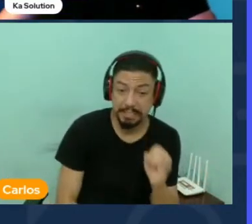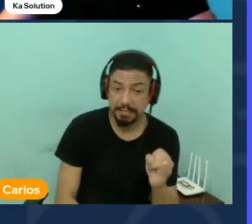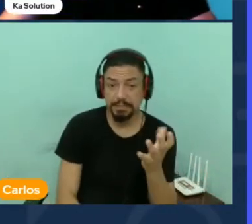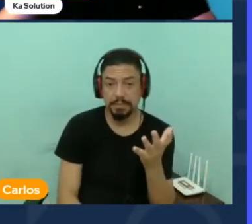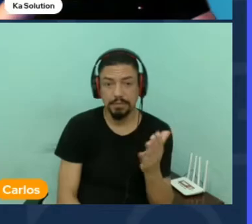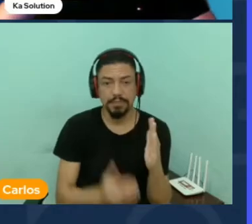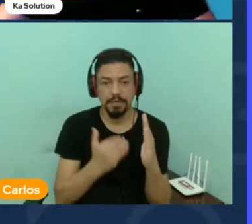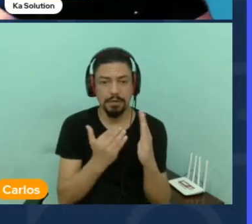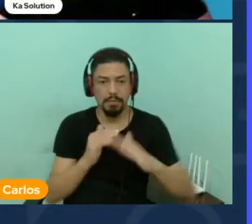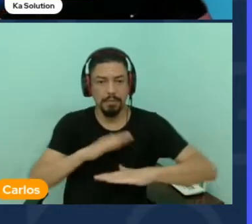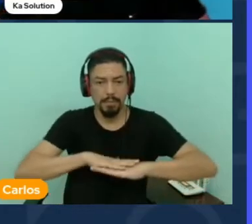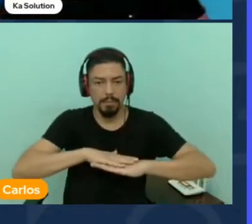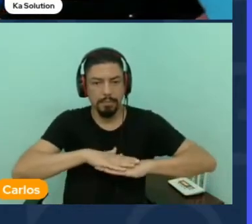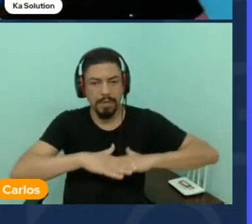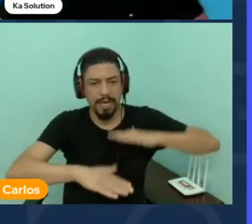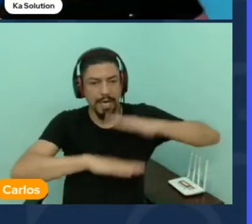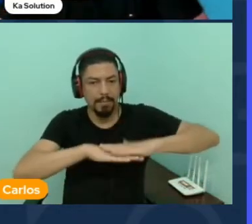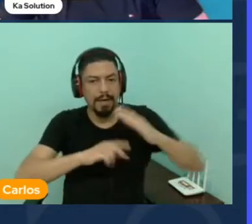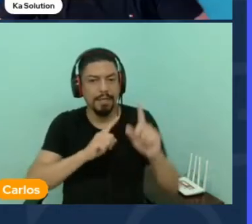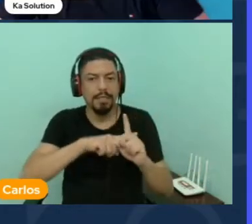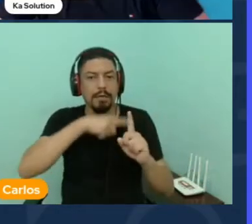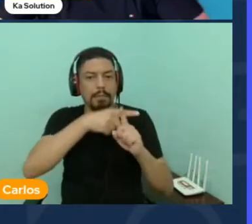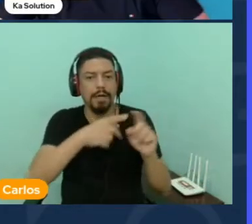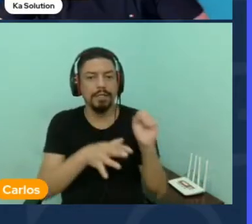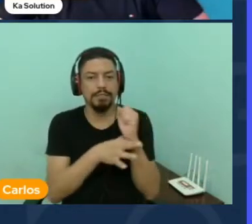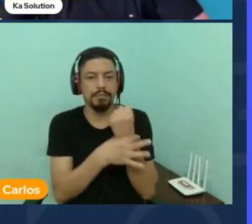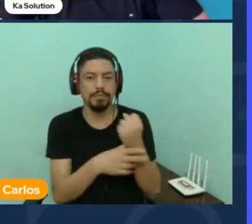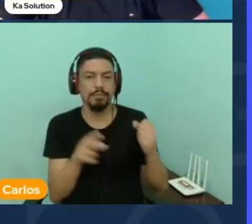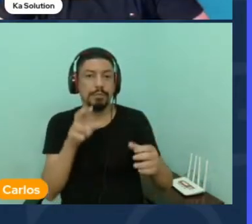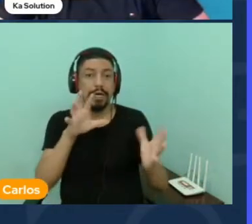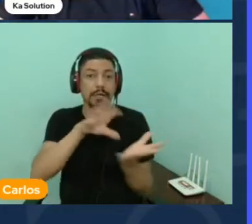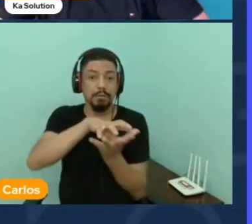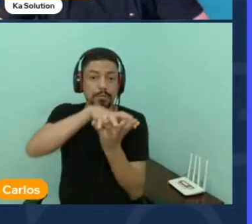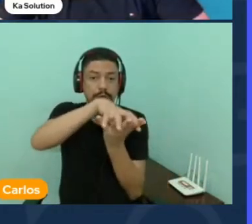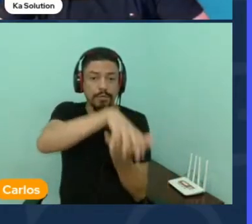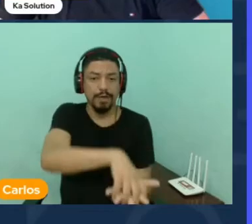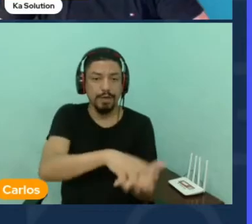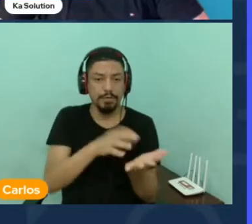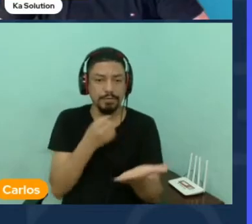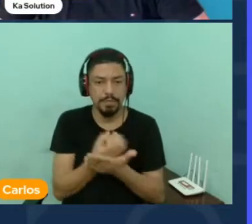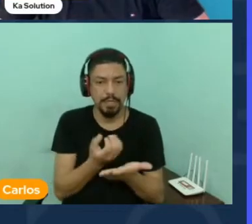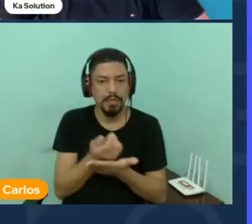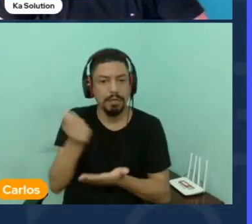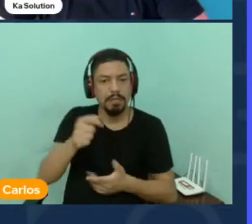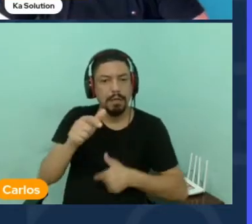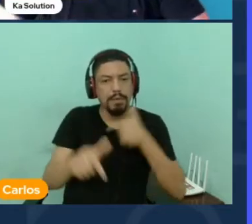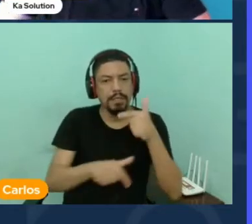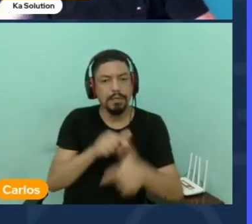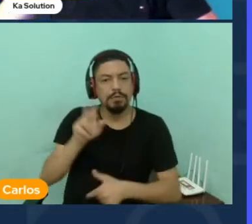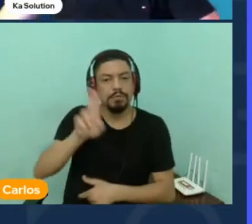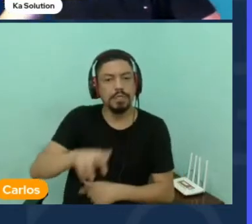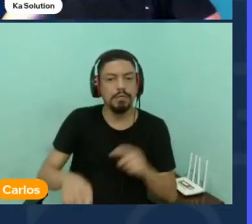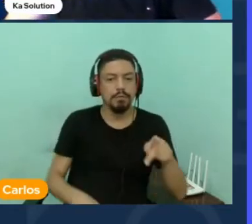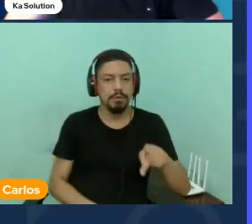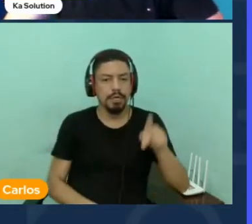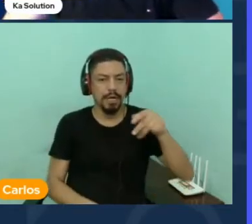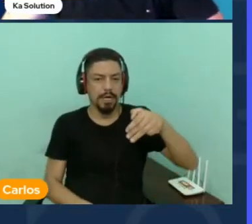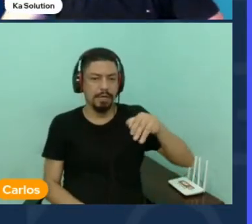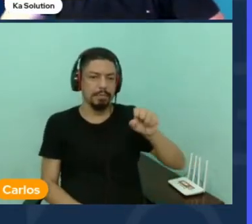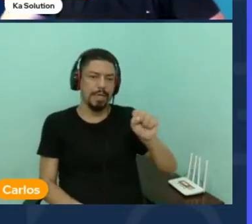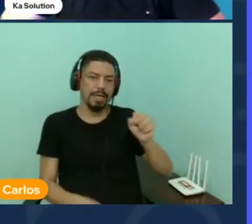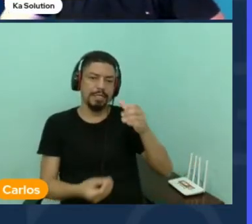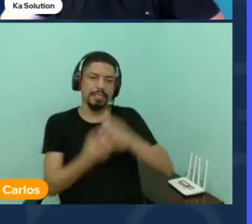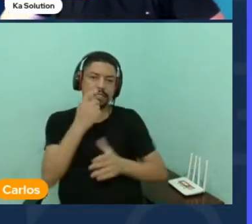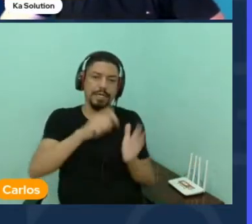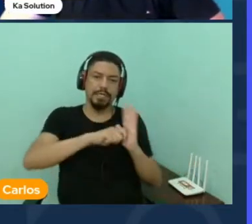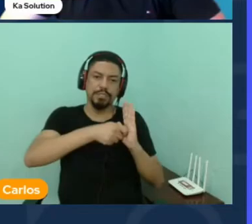uma camada ali de segurança para criptografar os meus dados, a gente pode trabalhar com o KMS e criar